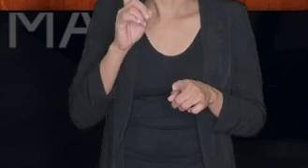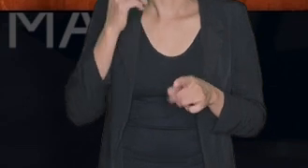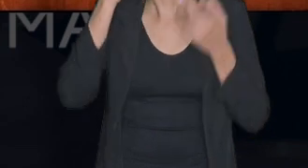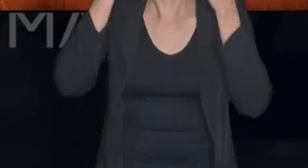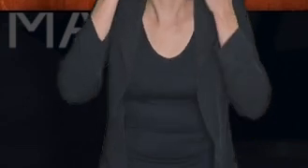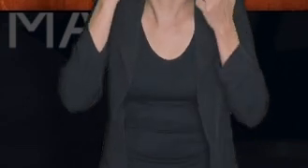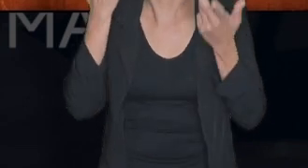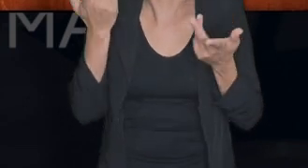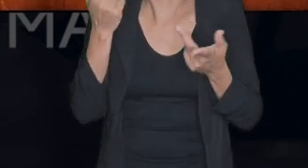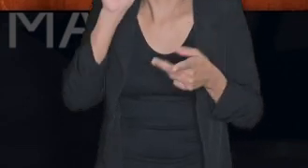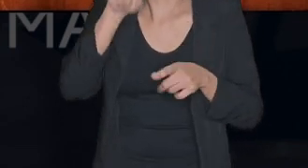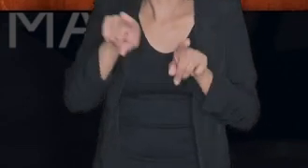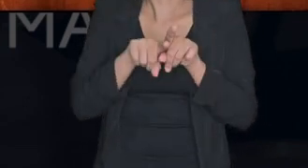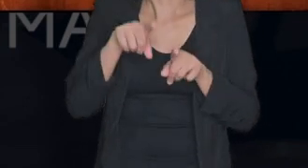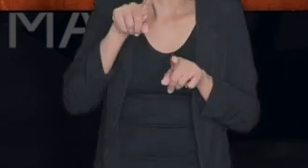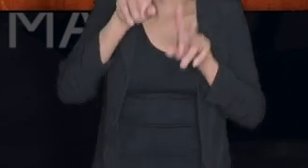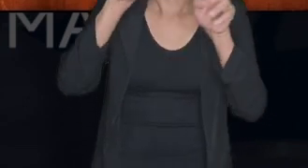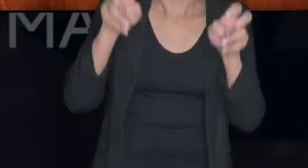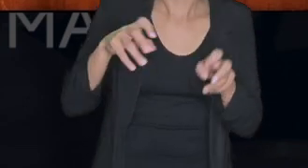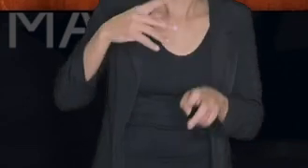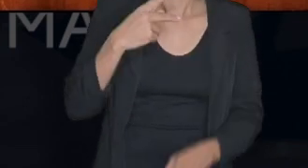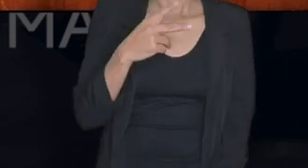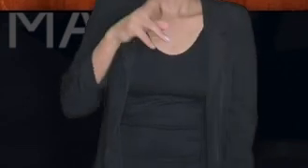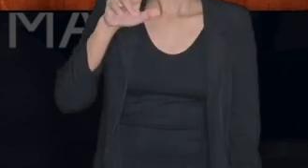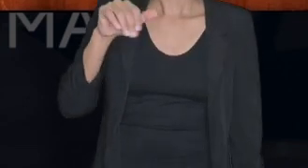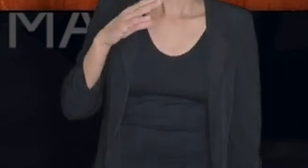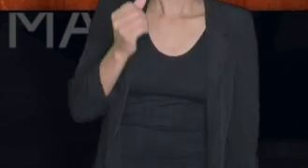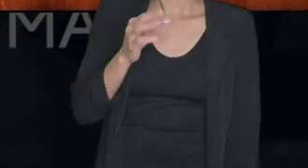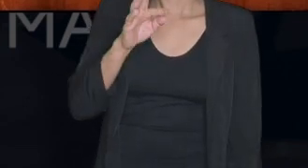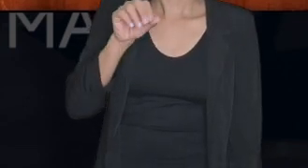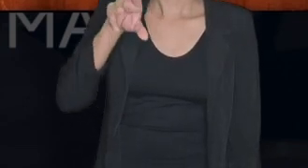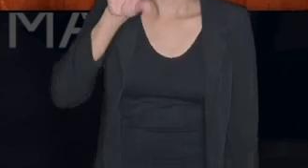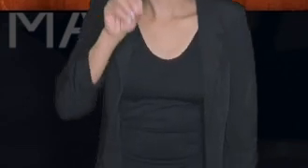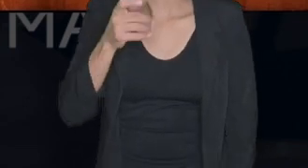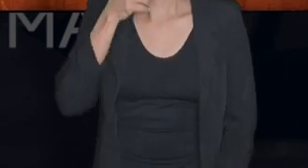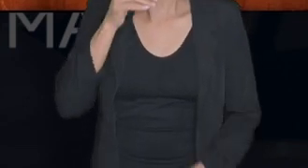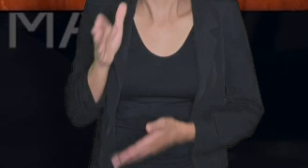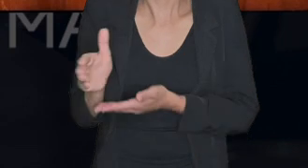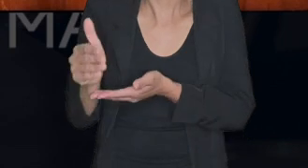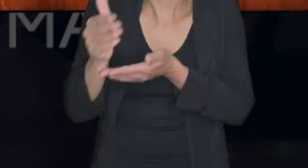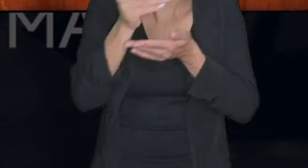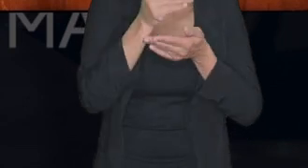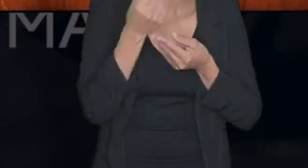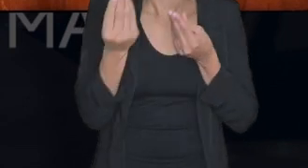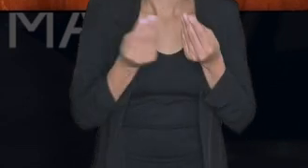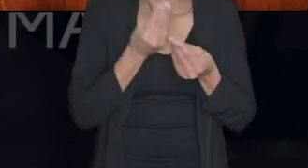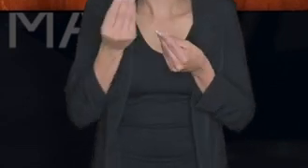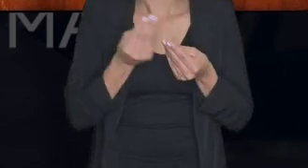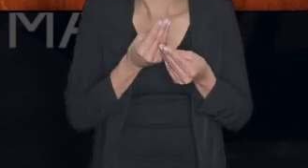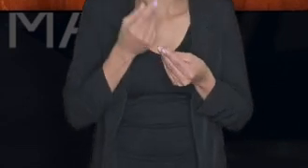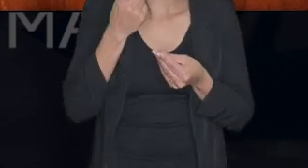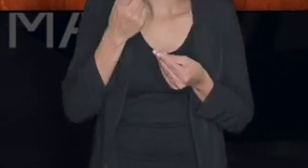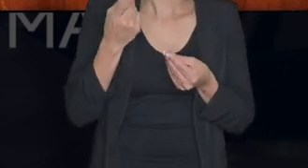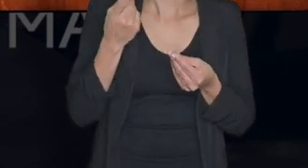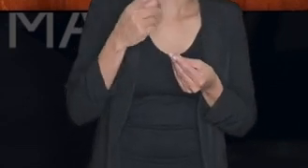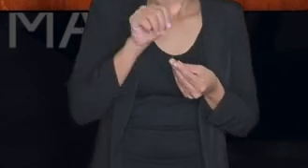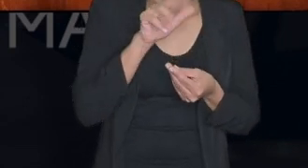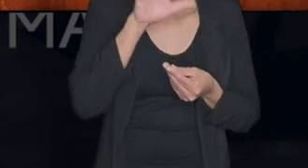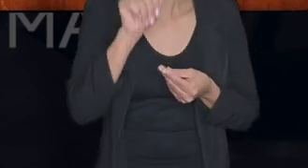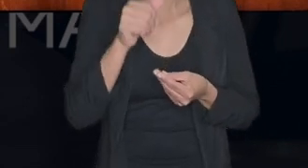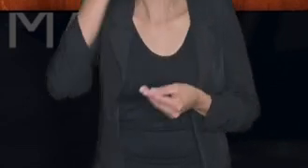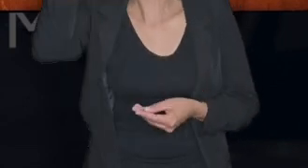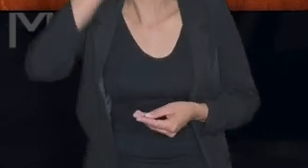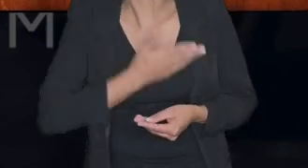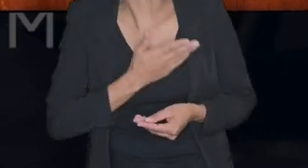precatório, autorizar o levantamento por meio de um alvará sem a prova do recolhimento do ITCMD. Ora,